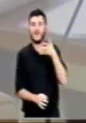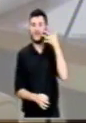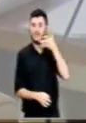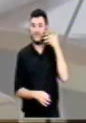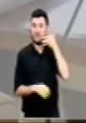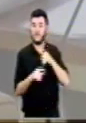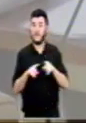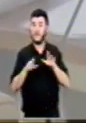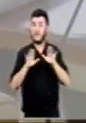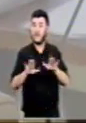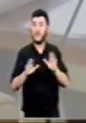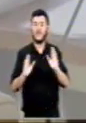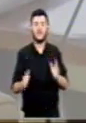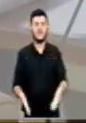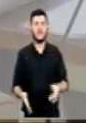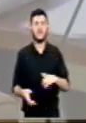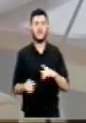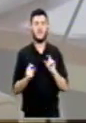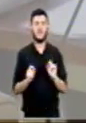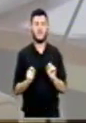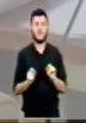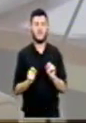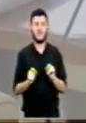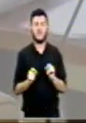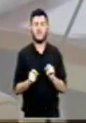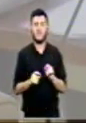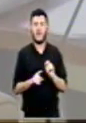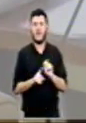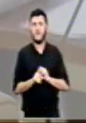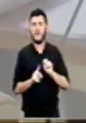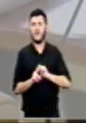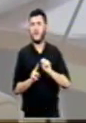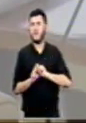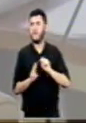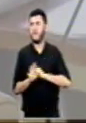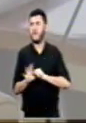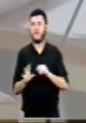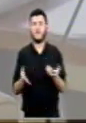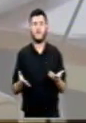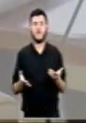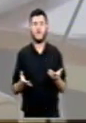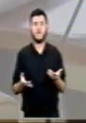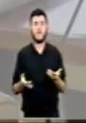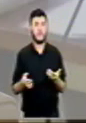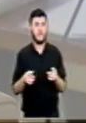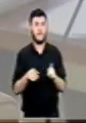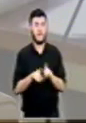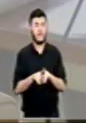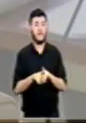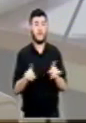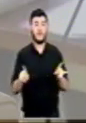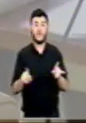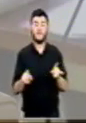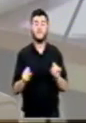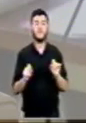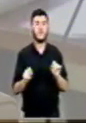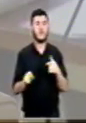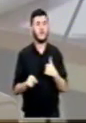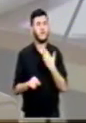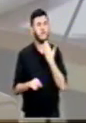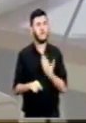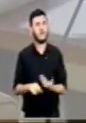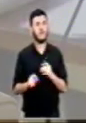faz inúmeros meses que esse tema está pautado e o exame foi verticalizado face à sensibilidade e